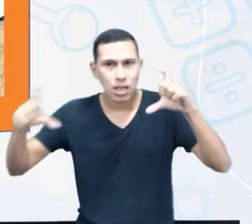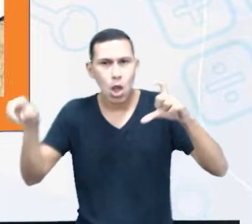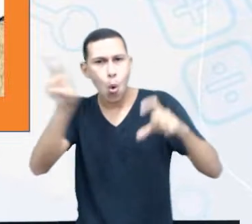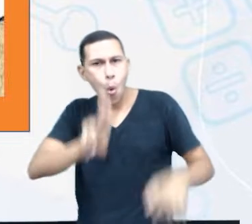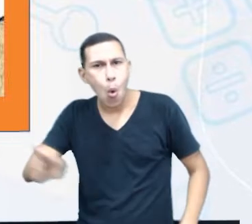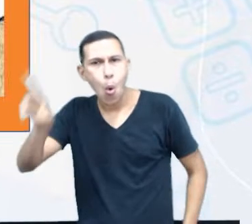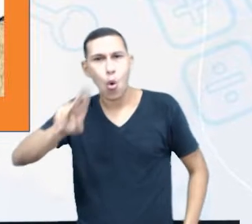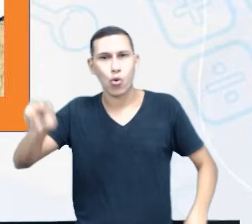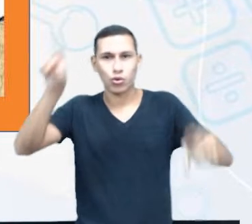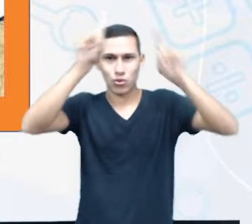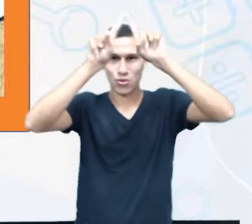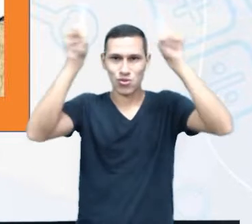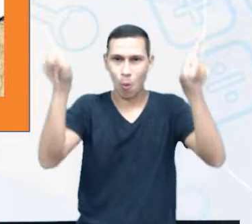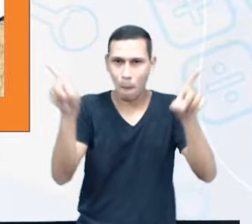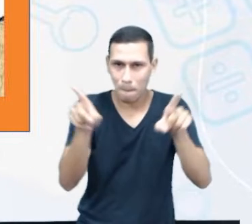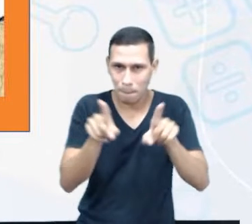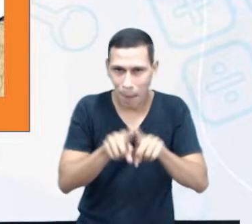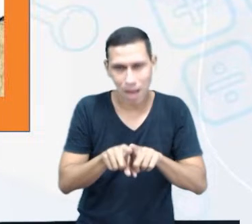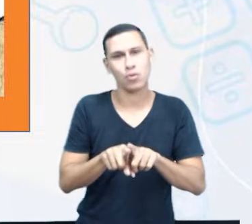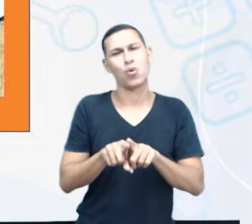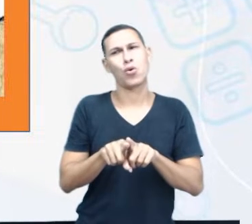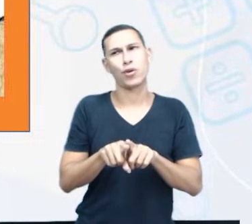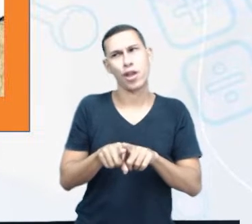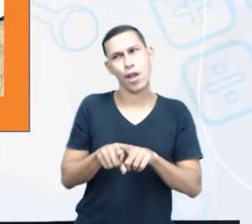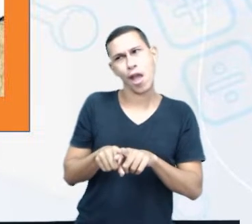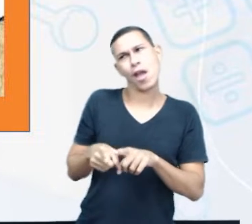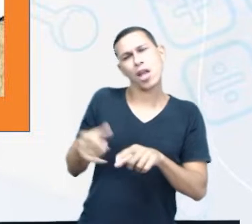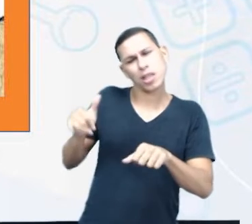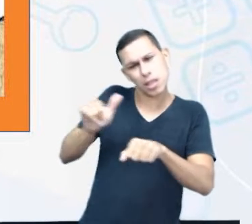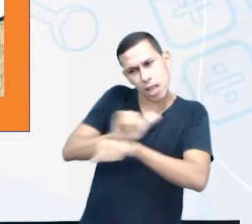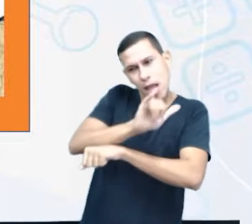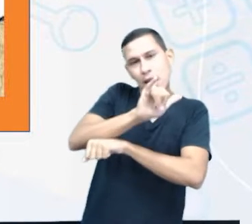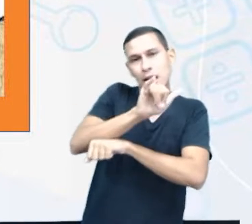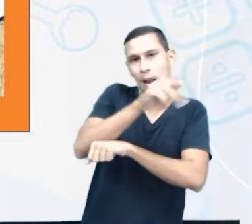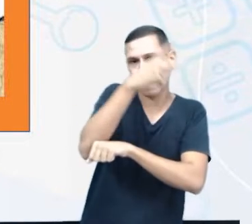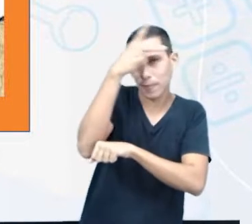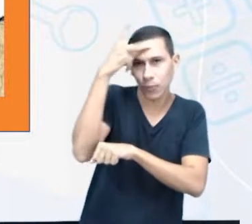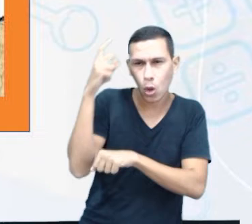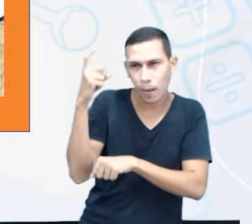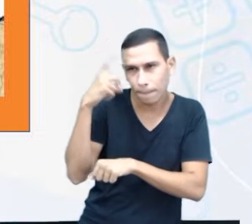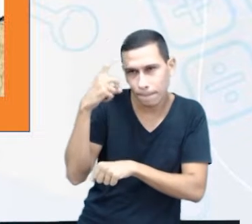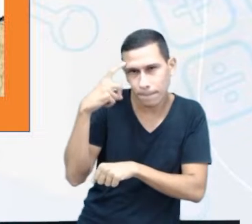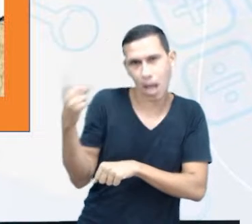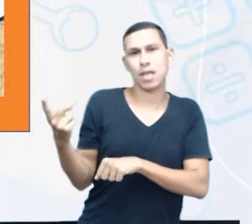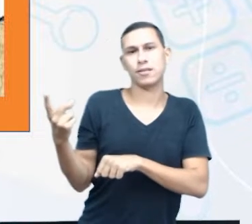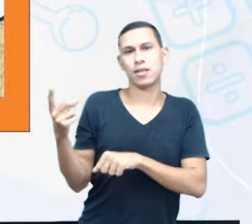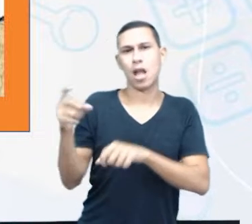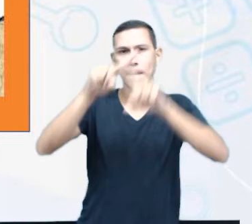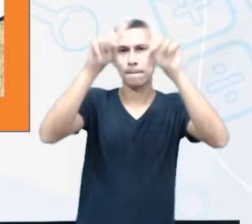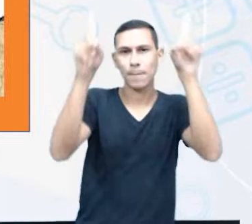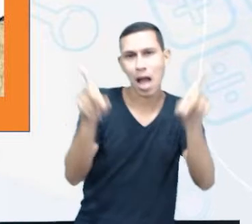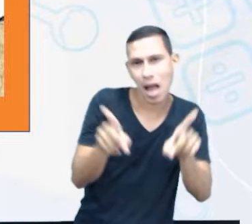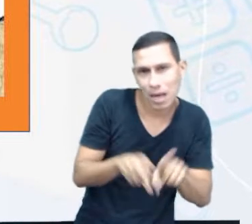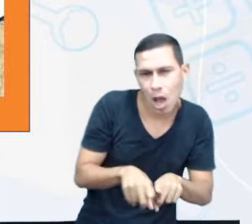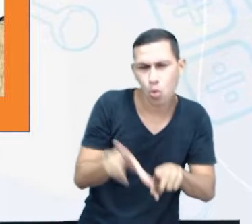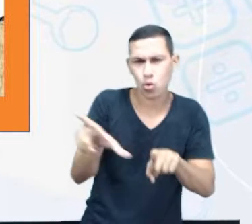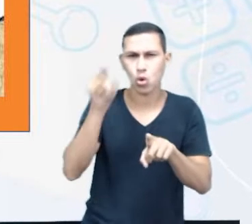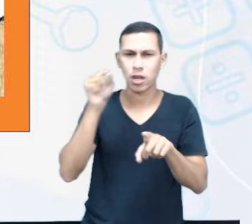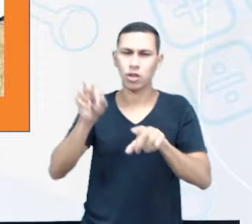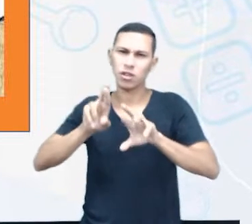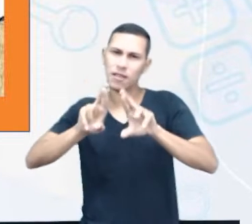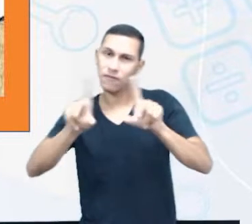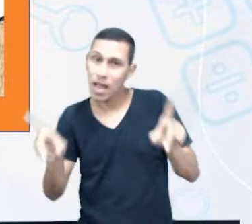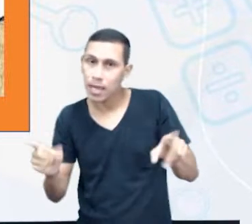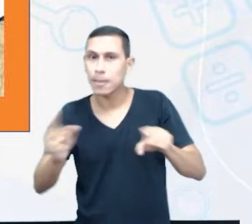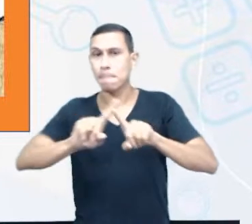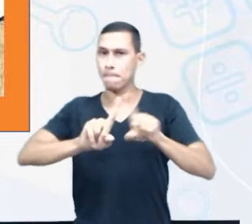balões. Mas se engana quem pensa que os balões, eles são escolhidos aleatoriamente ou que não há nenhum tipo de